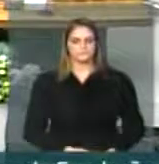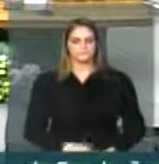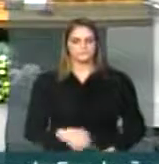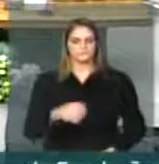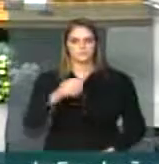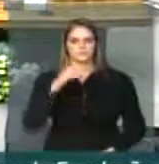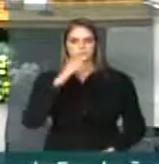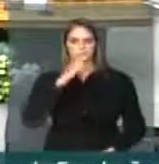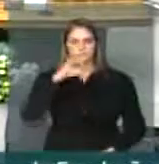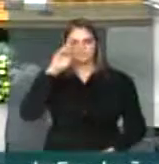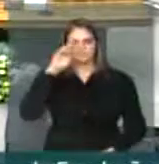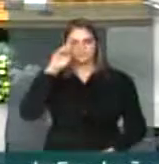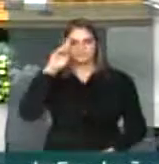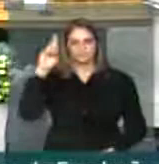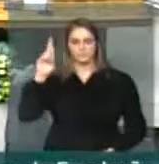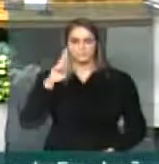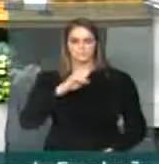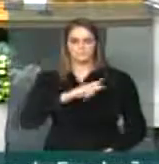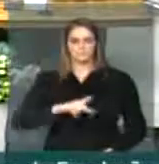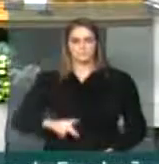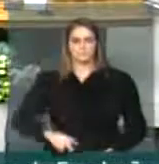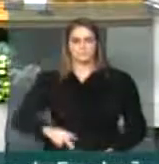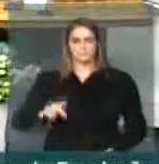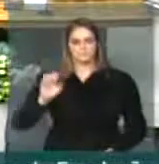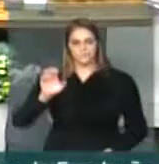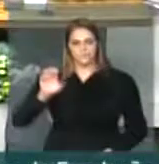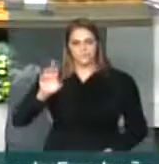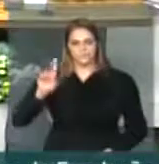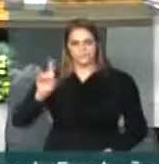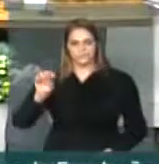Senhor presidente Eduardo Cunha,